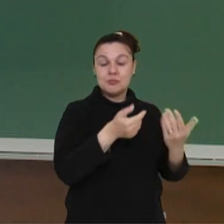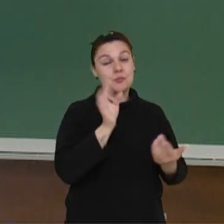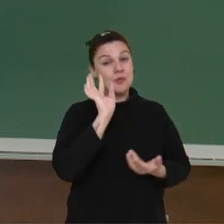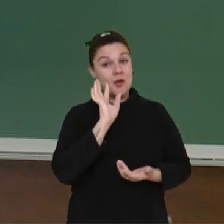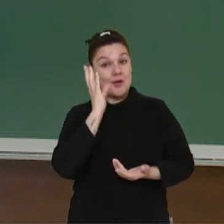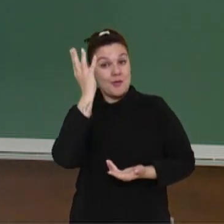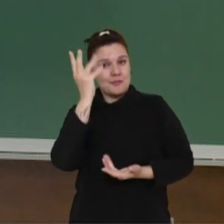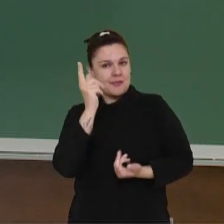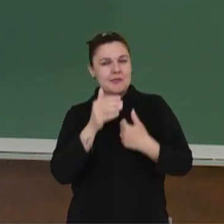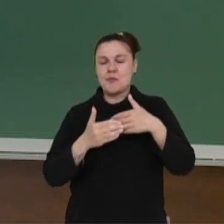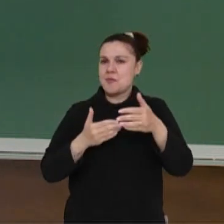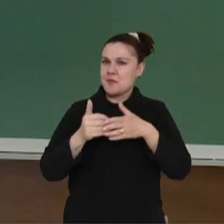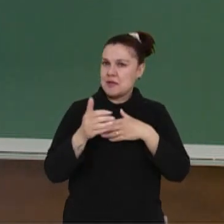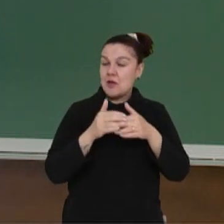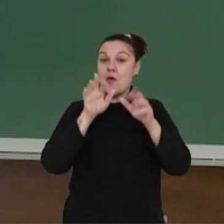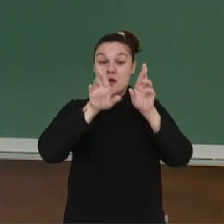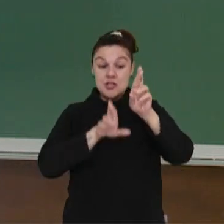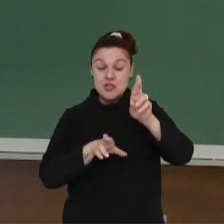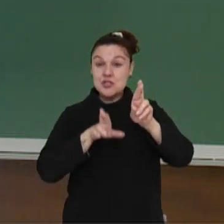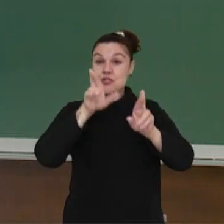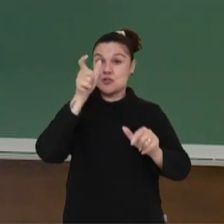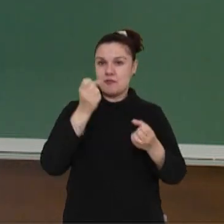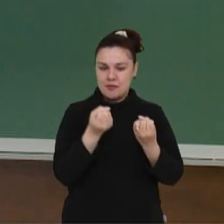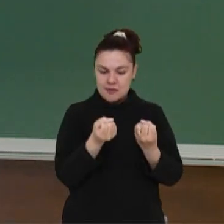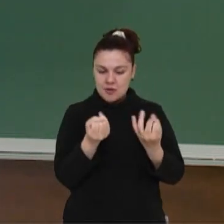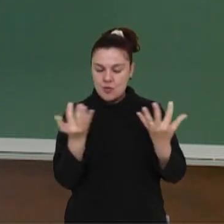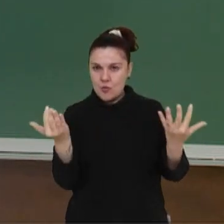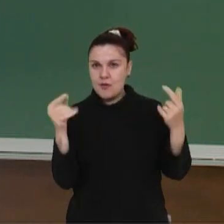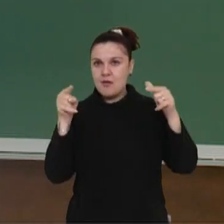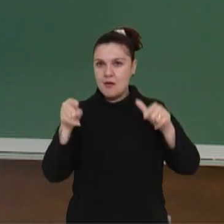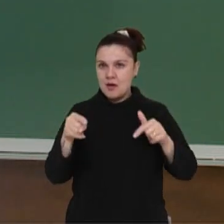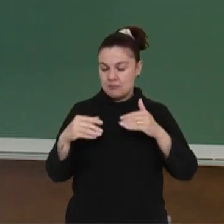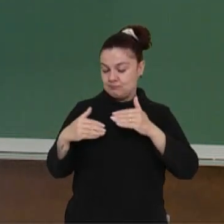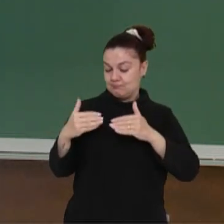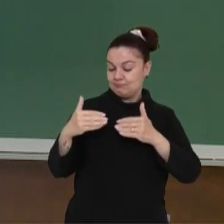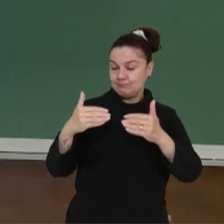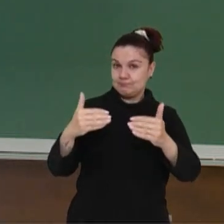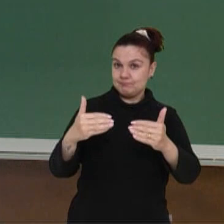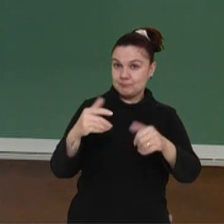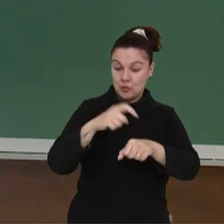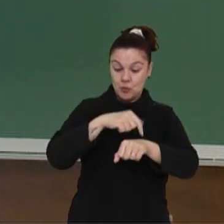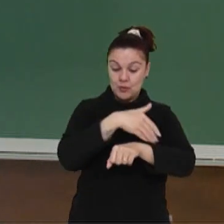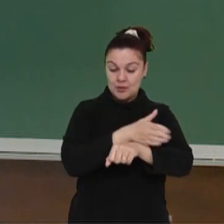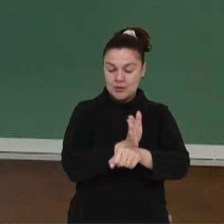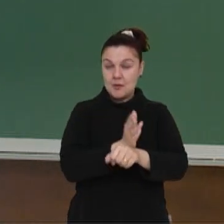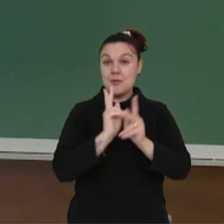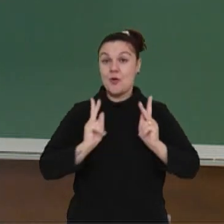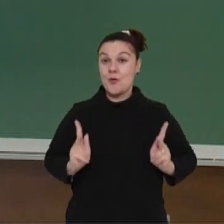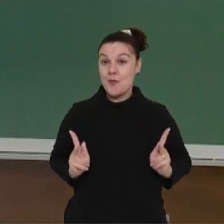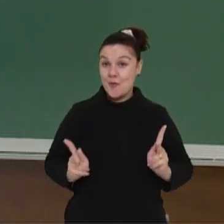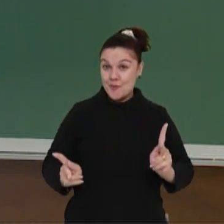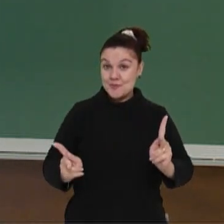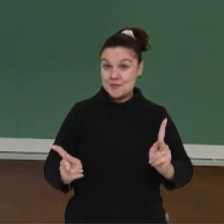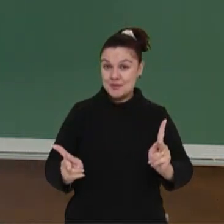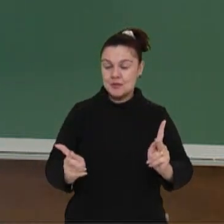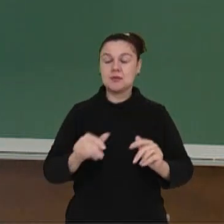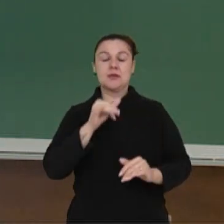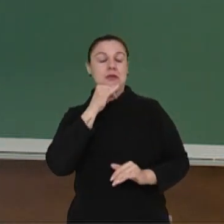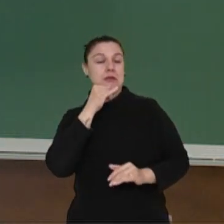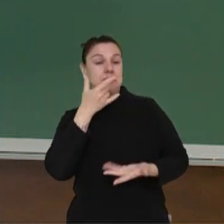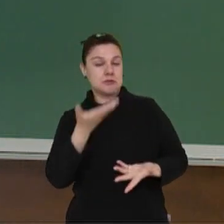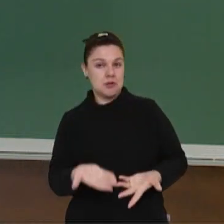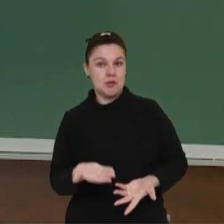acontece é que por mais que seja diferente as quantidades, o passar do tempo faz com que elas se mantenham constantes, por